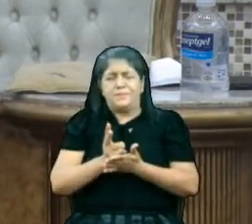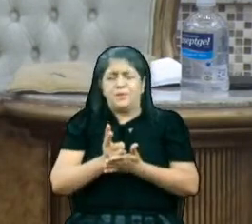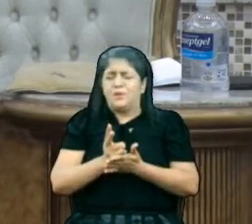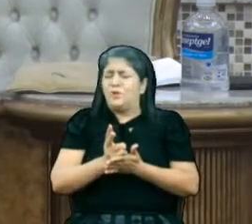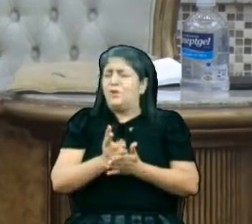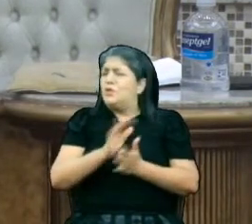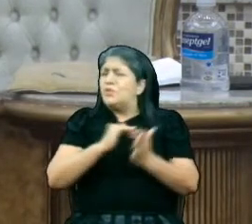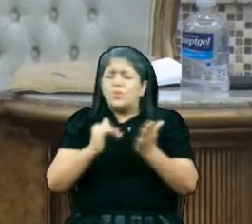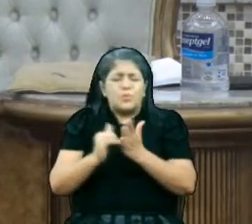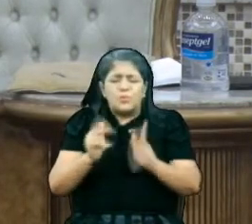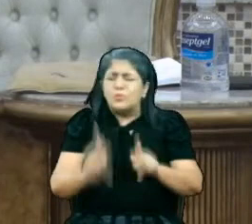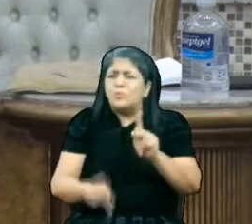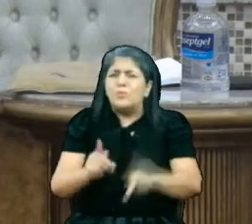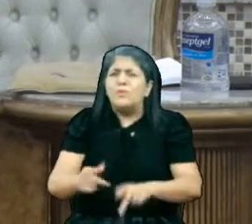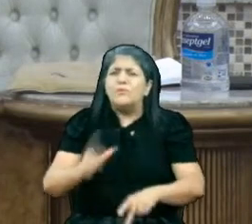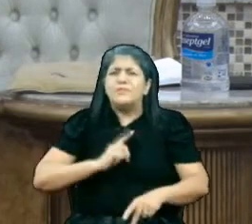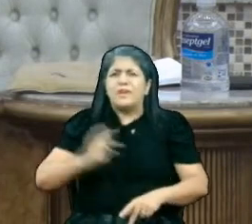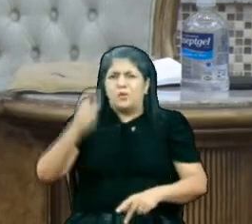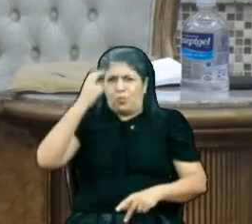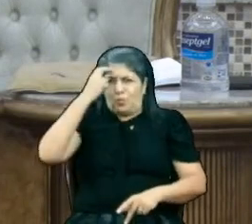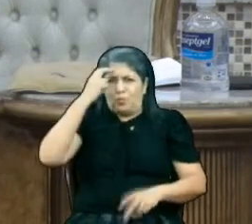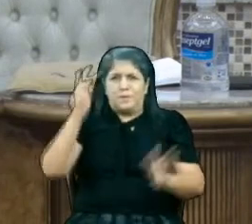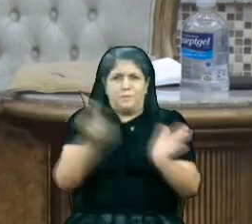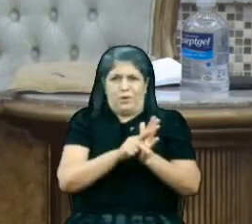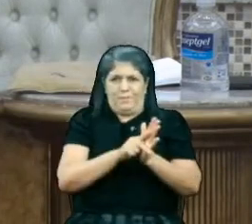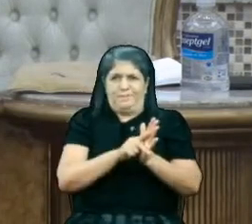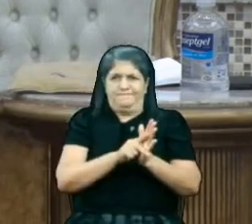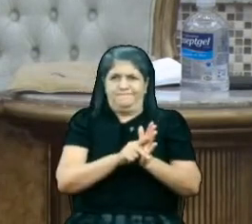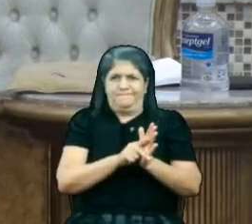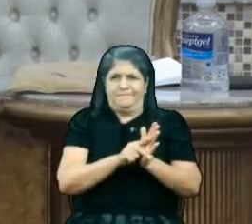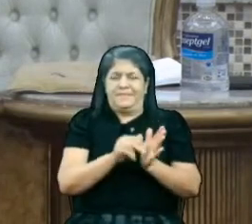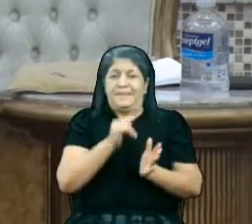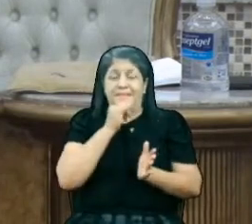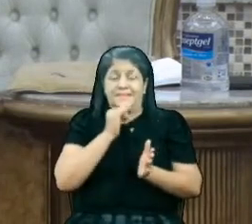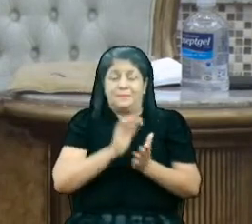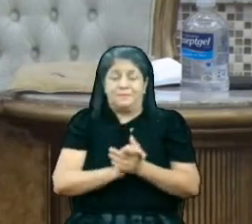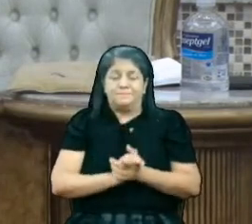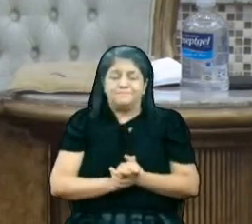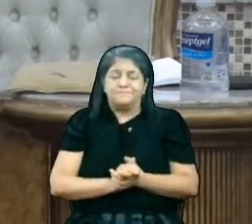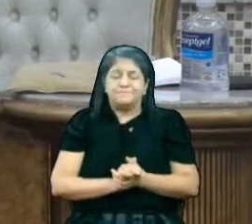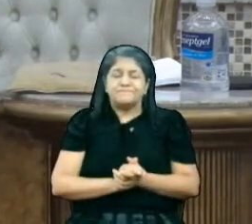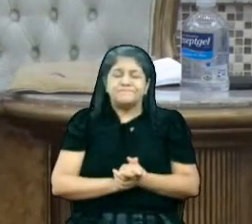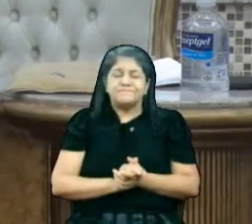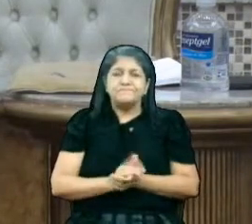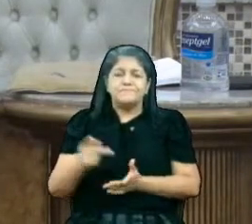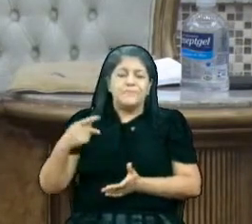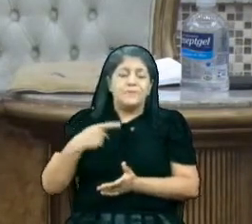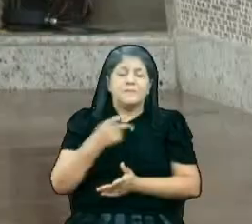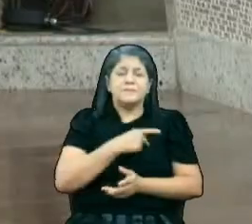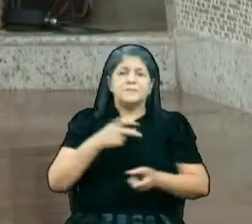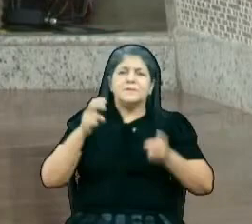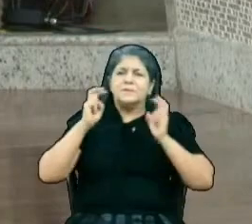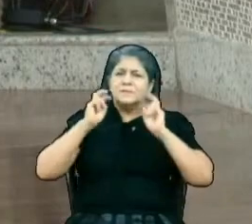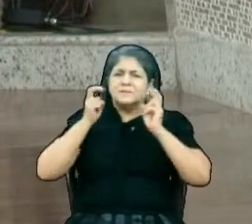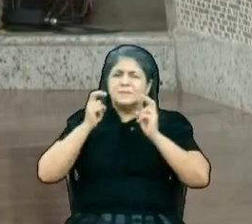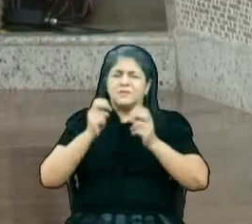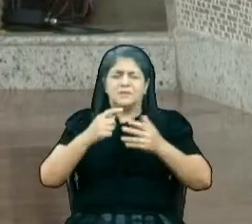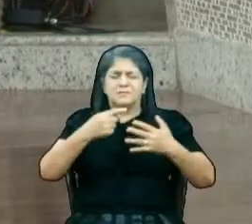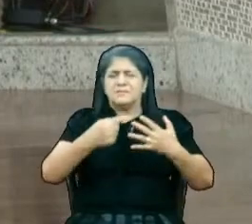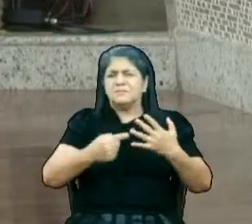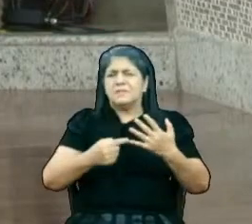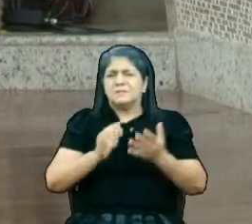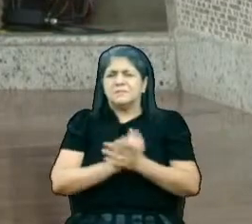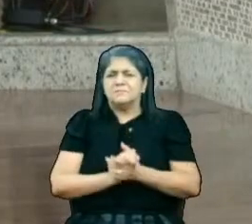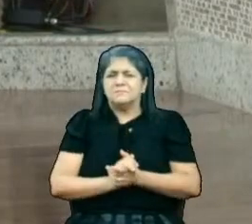seu costume cada cada povo tem o seu costume um dia nós estamos lá em Jerusalém e um sagão do